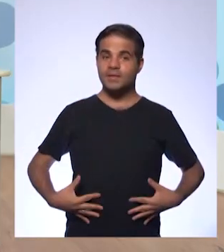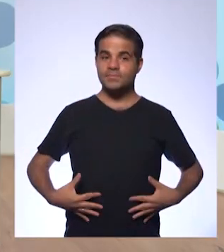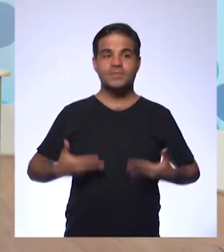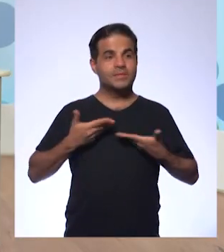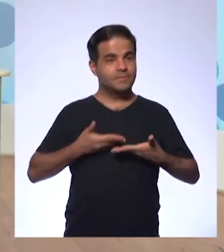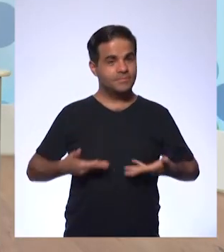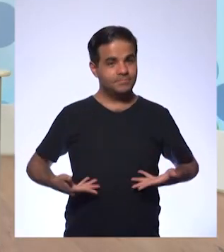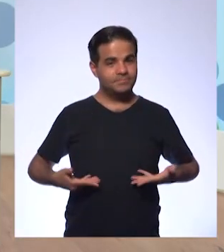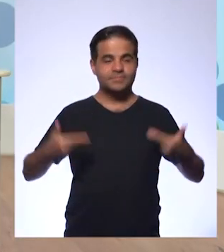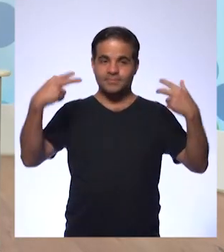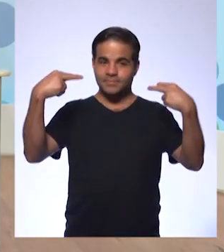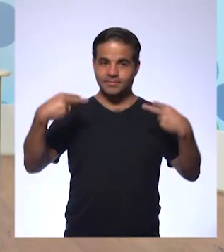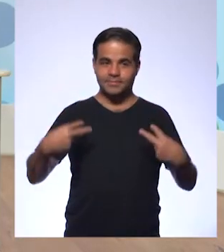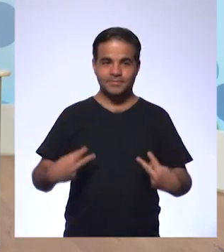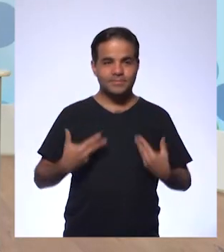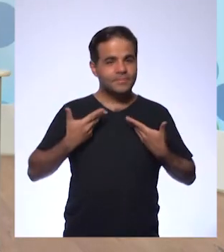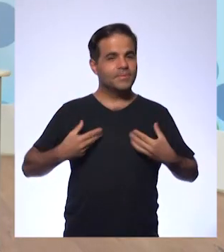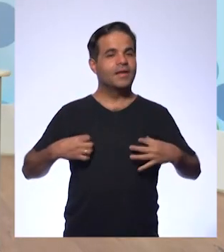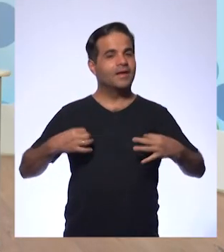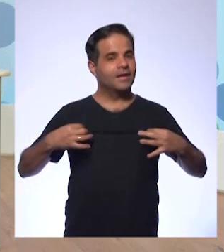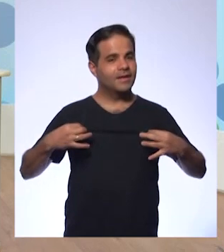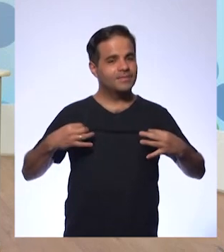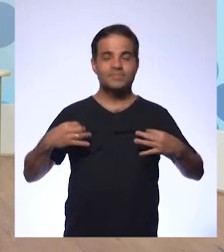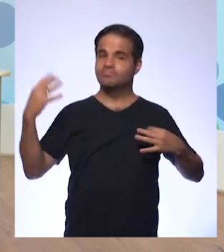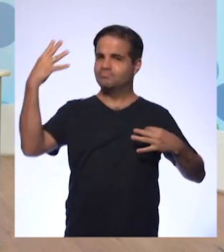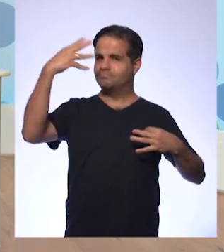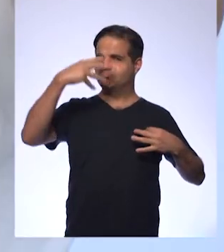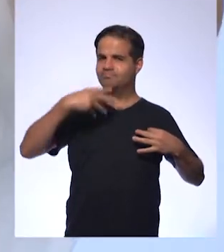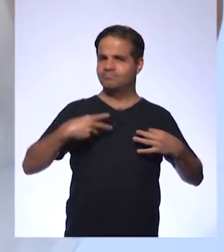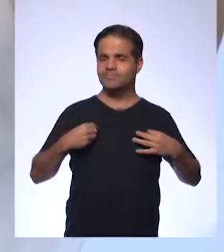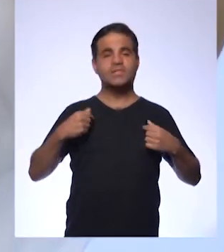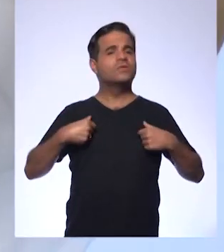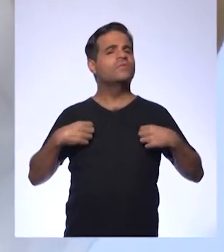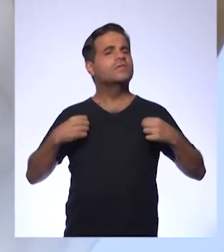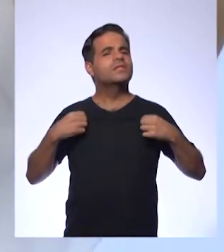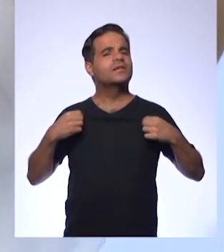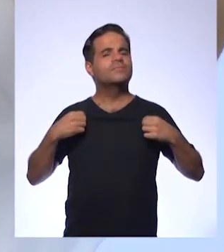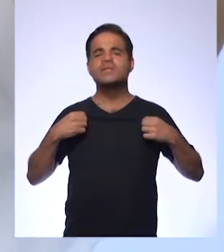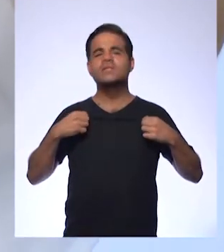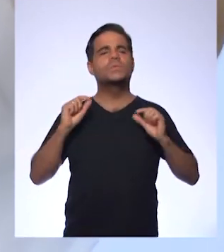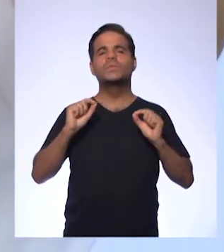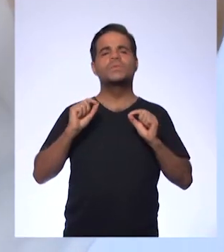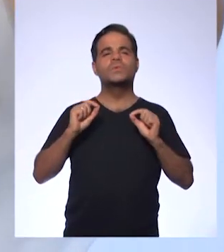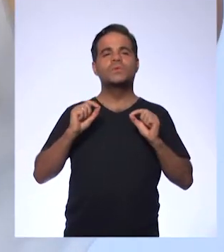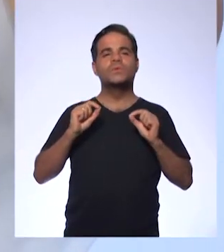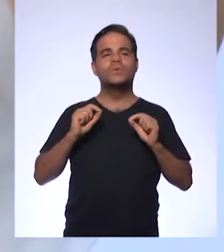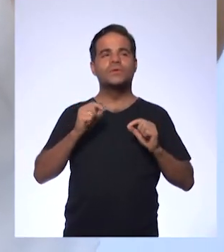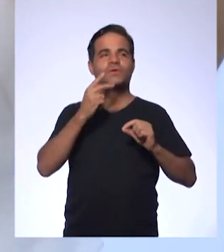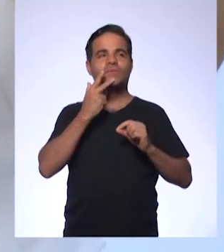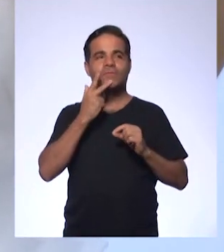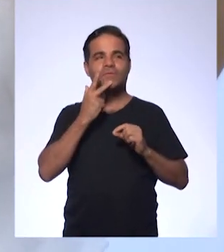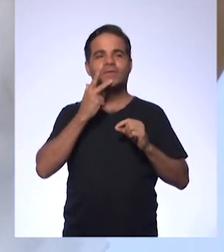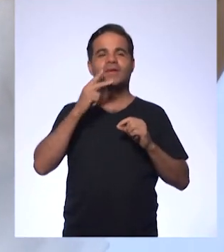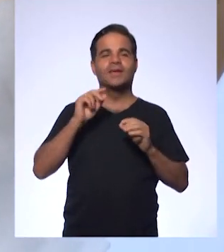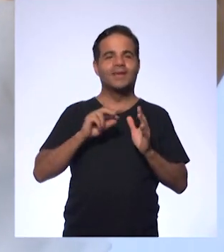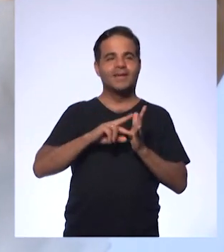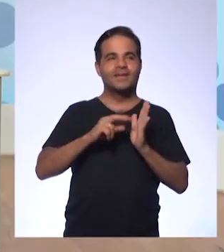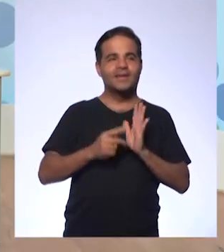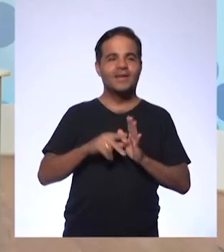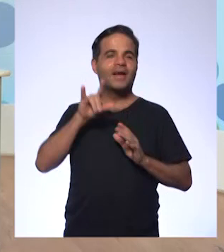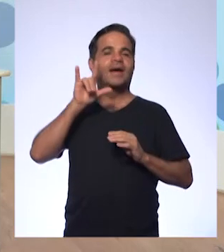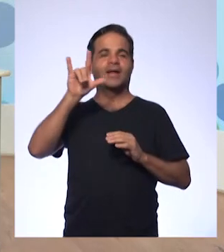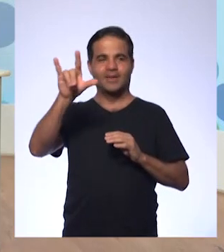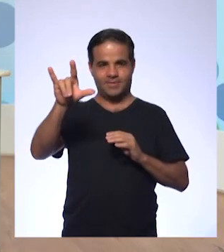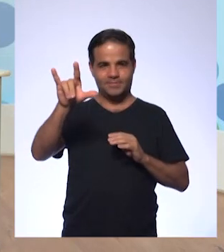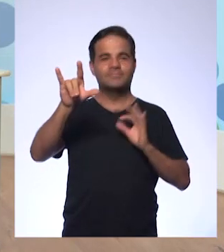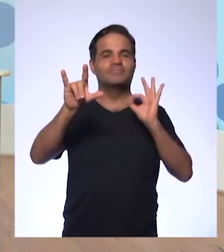a camiseta. Olha só. Olha, bonita. Eu vim com a camiseta, gente. O Moi disse para mim, né, Moi, que isso daqui é I love you,